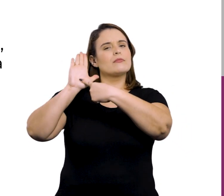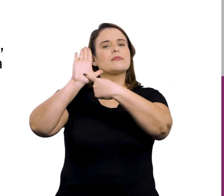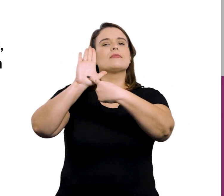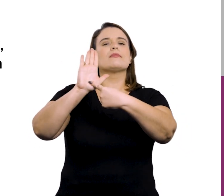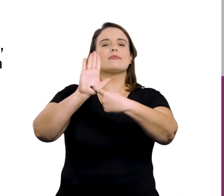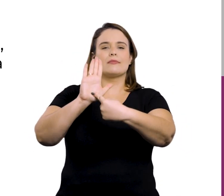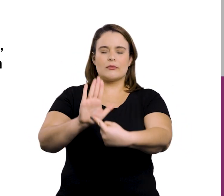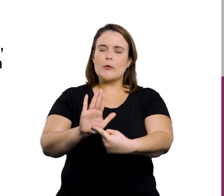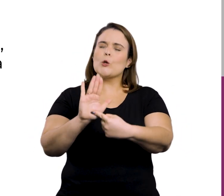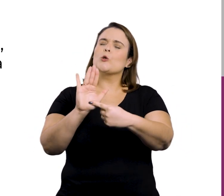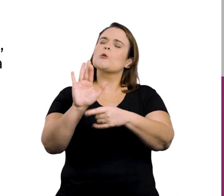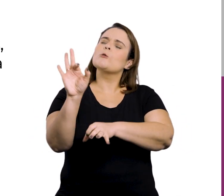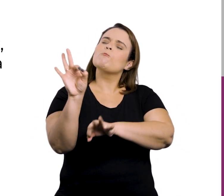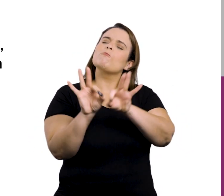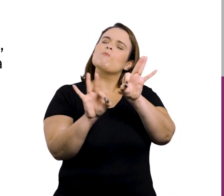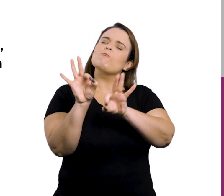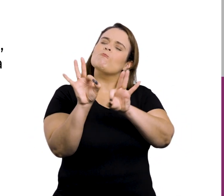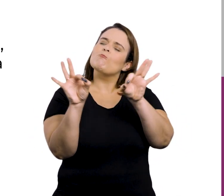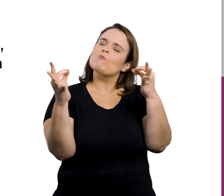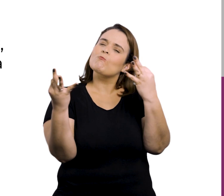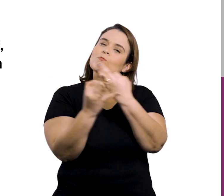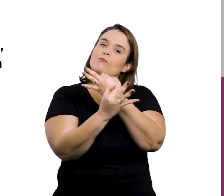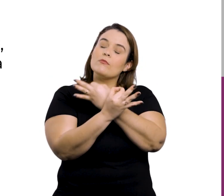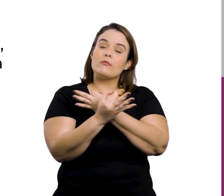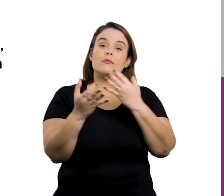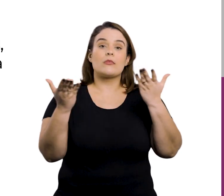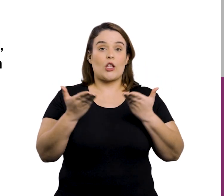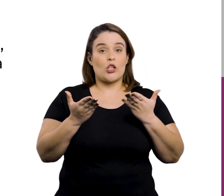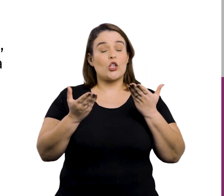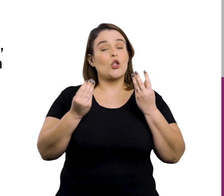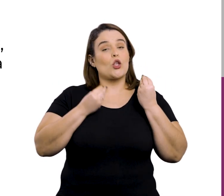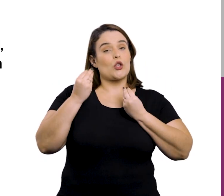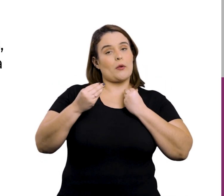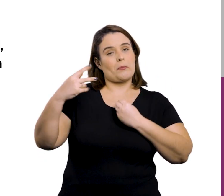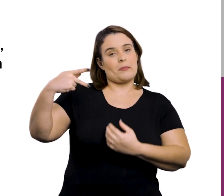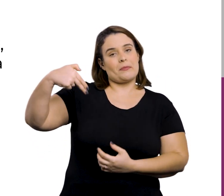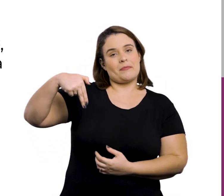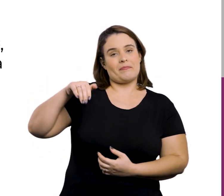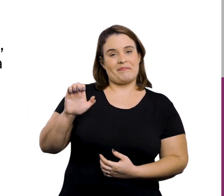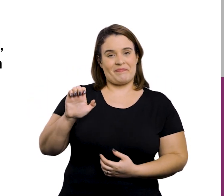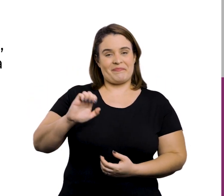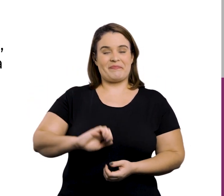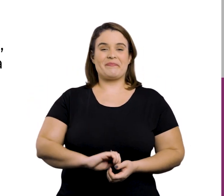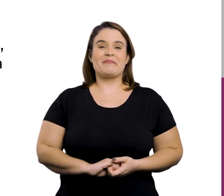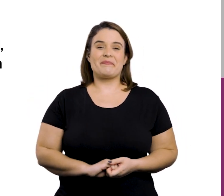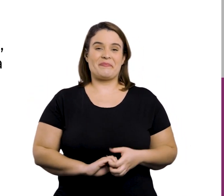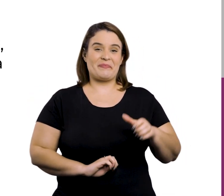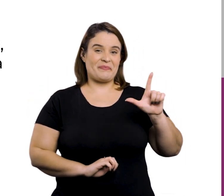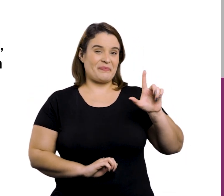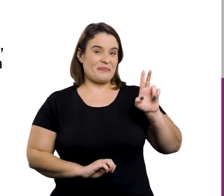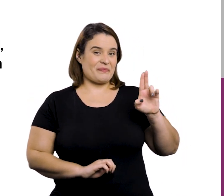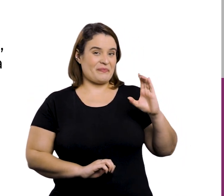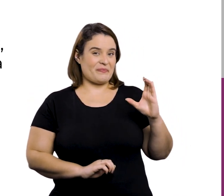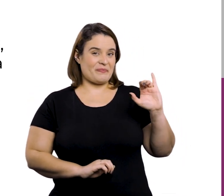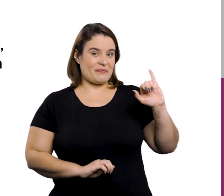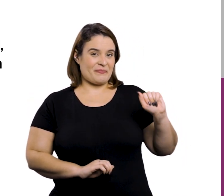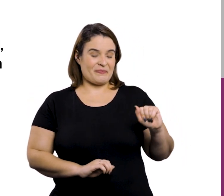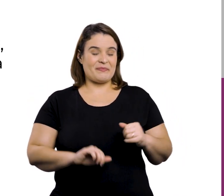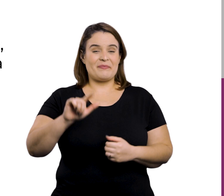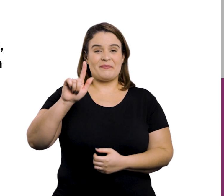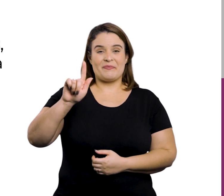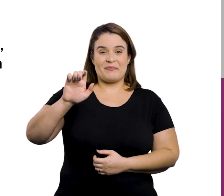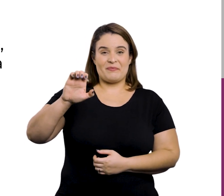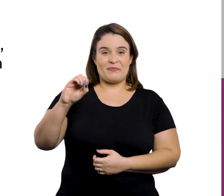informações mais acuradas possíveis sobre o estado do Plano Nacional de Educação. A Lúcia Costa, a